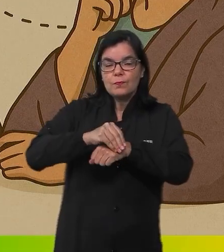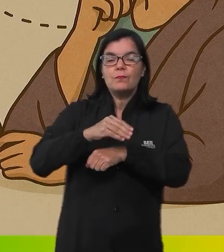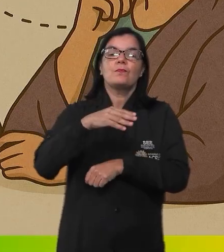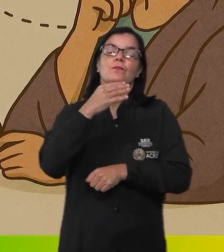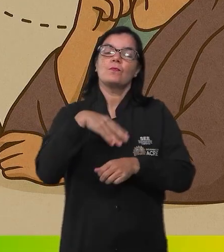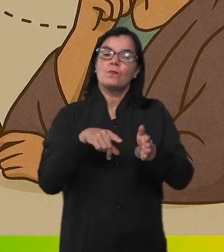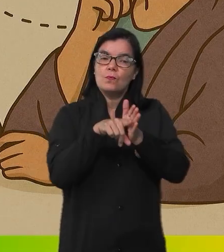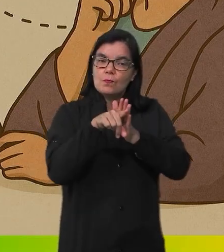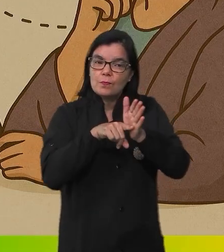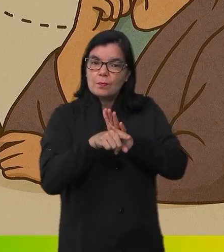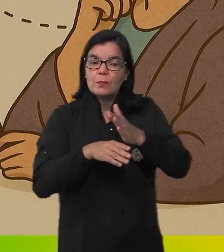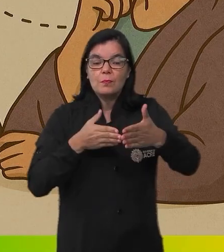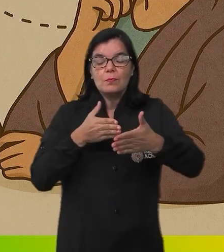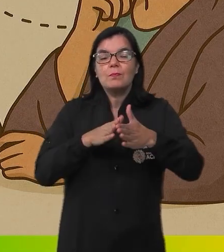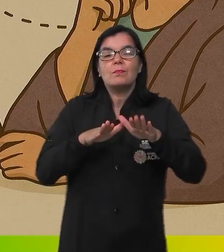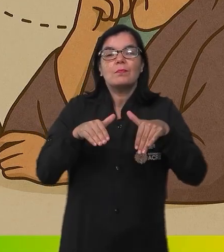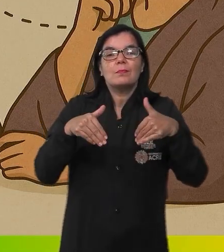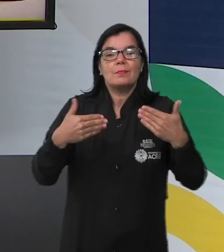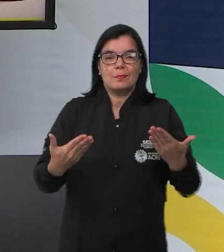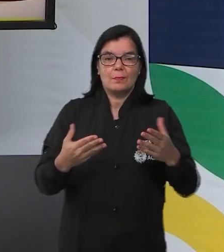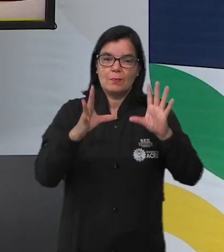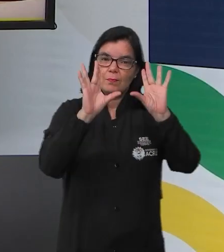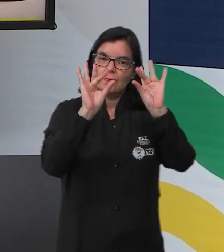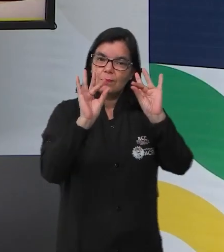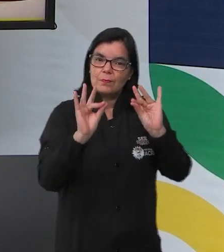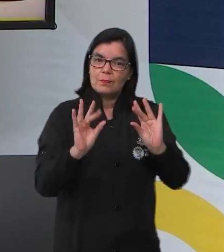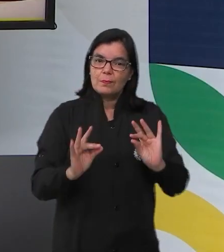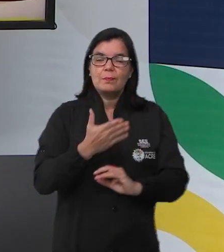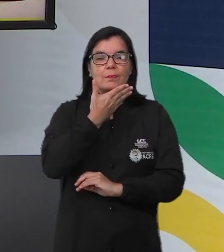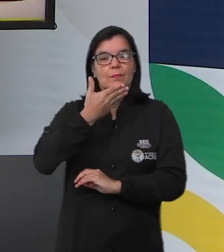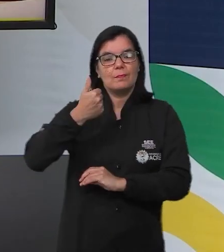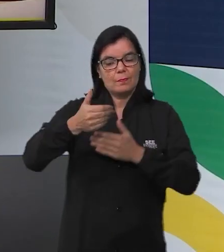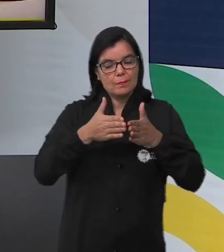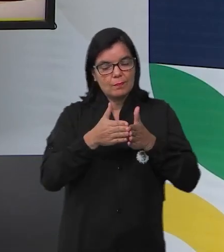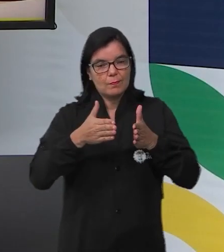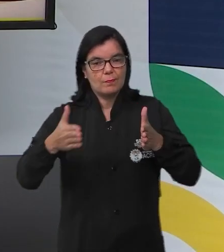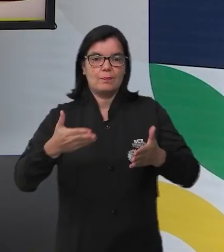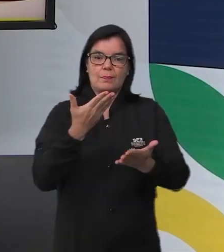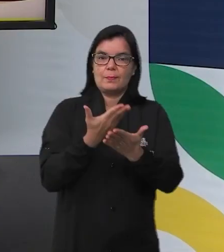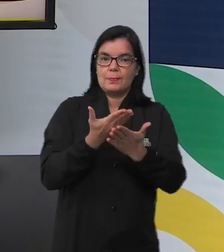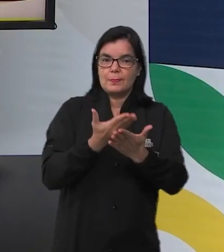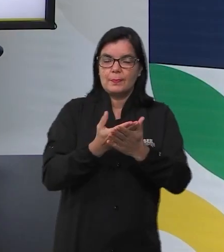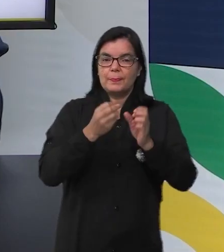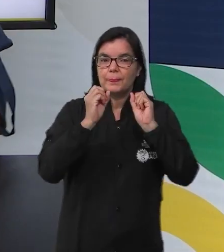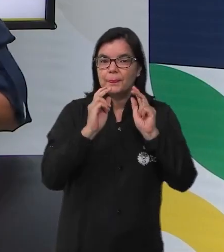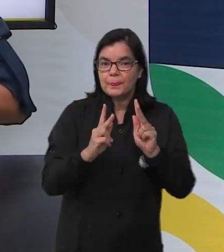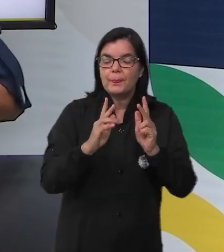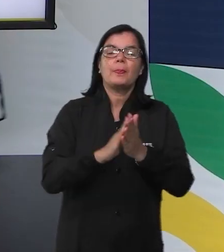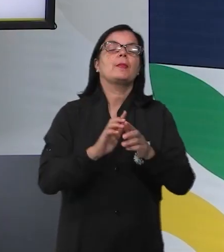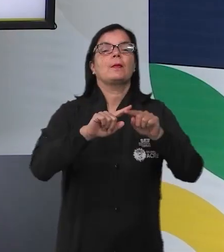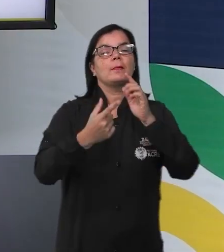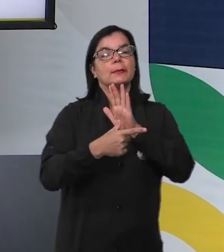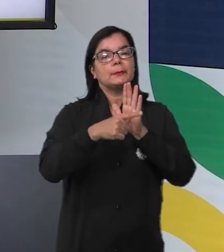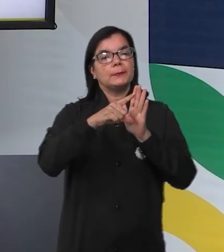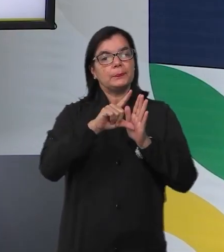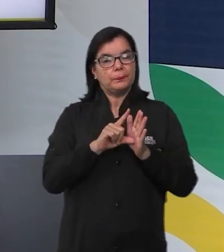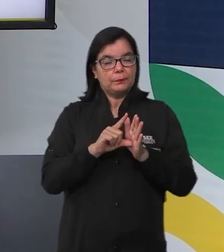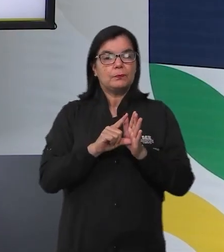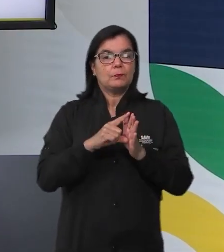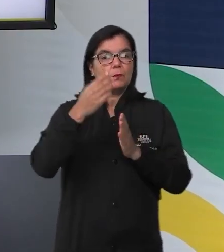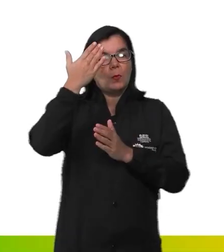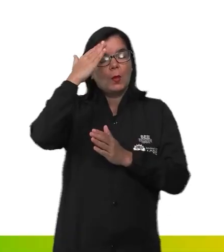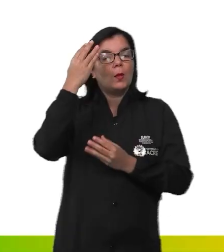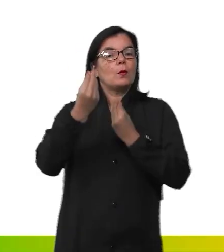são os seus limites. Vamos estar destrinchando melhor no decorrer da nossa aula, tá certo? Mas vamos lá.